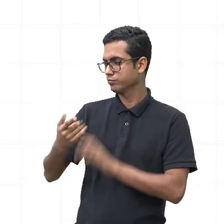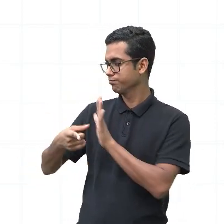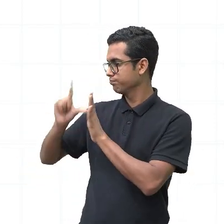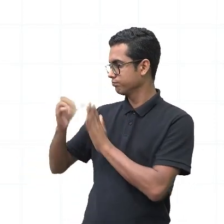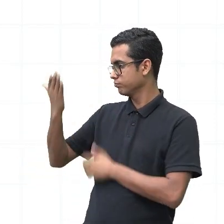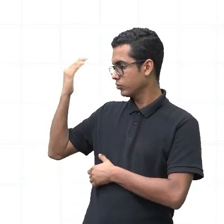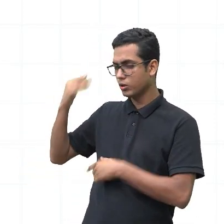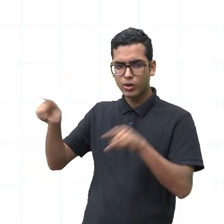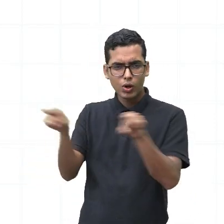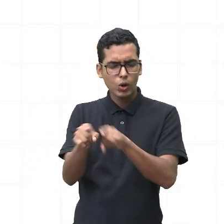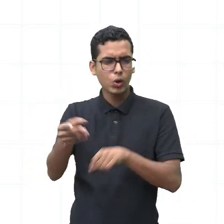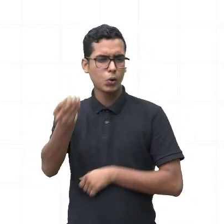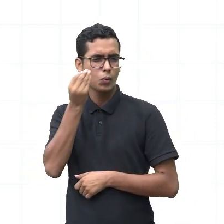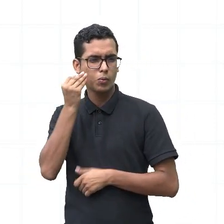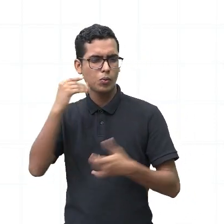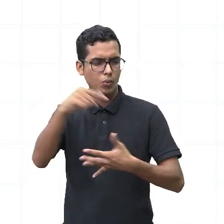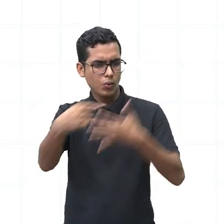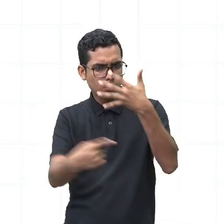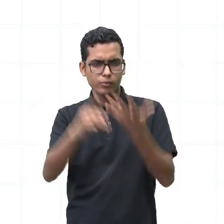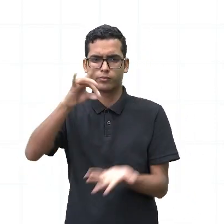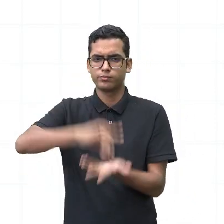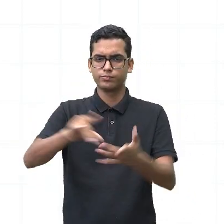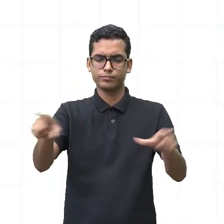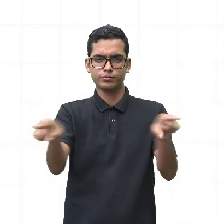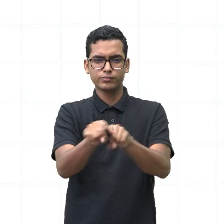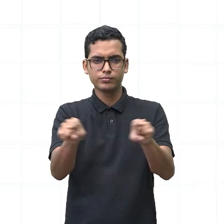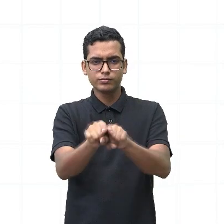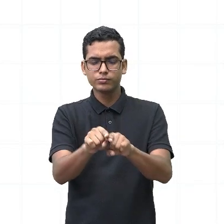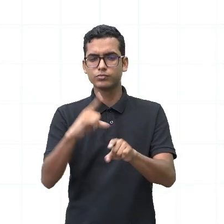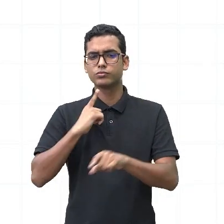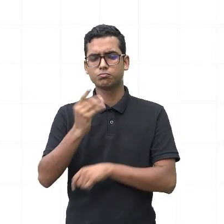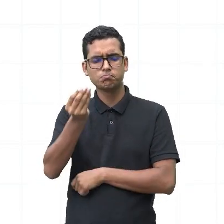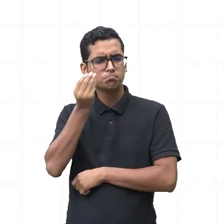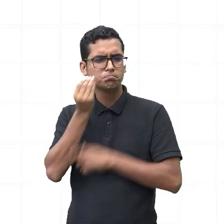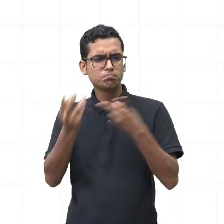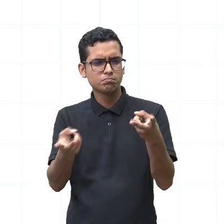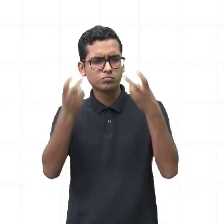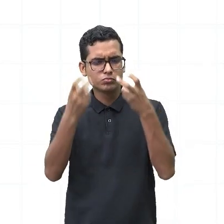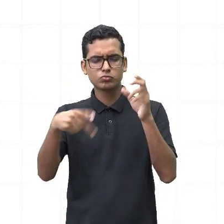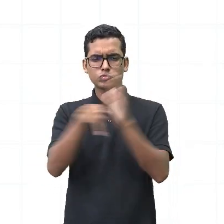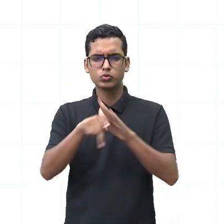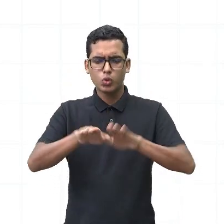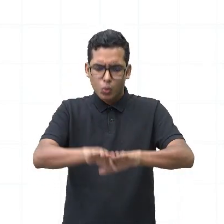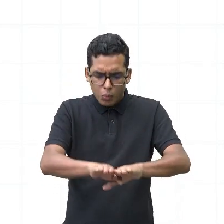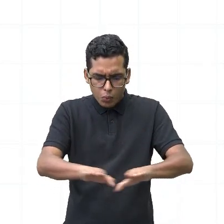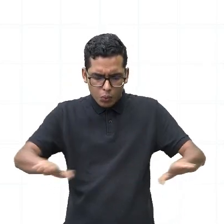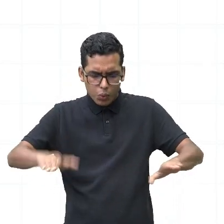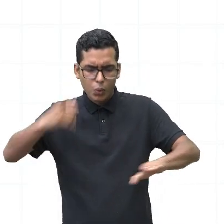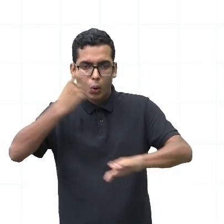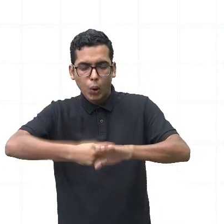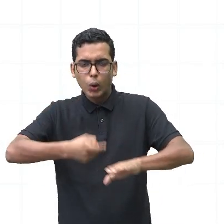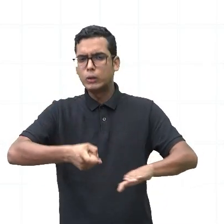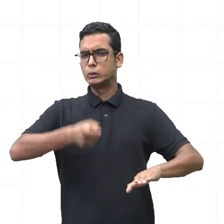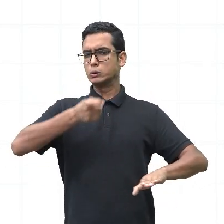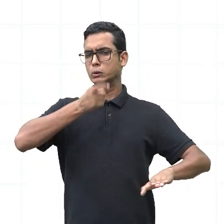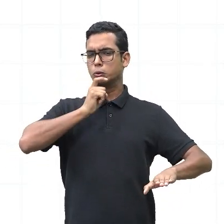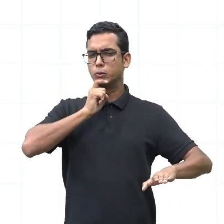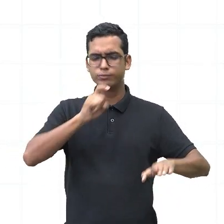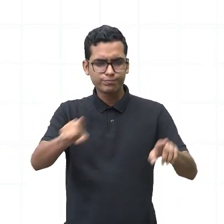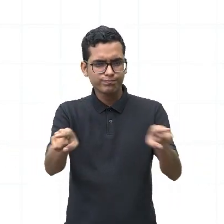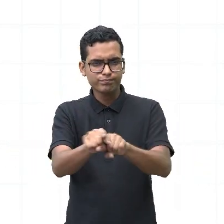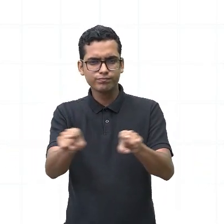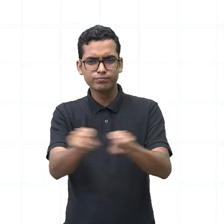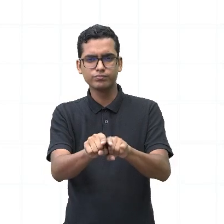com observações, observaram que às vezes o chão ficava um pouco congelado,